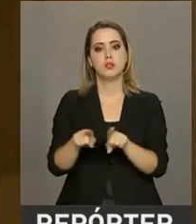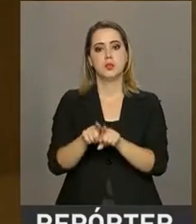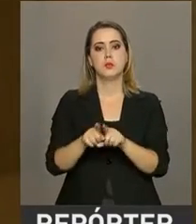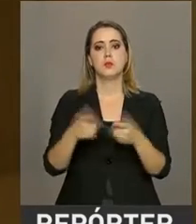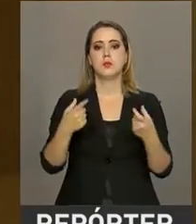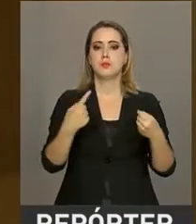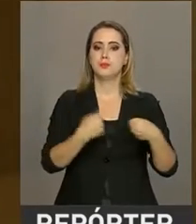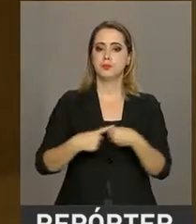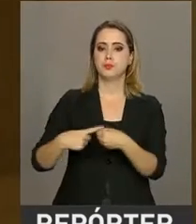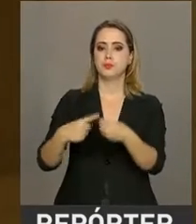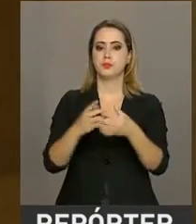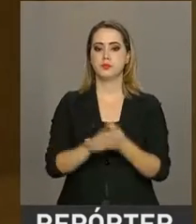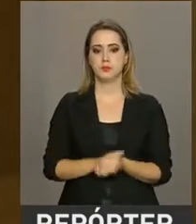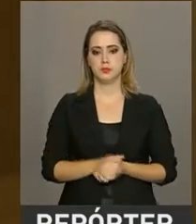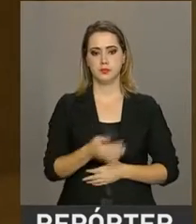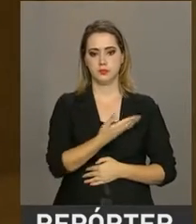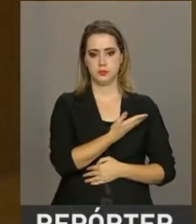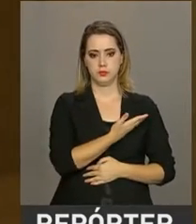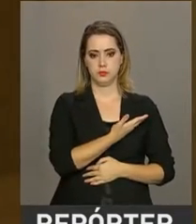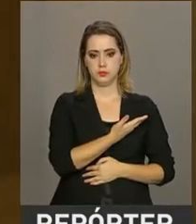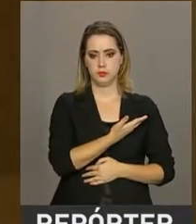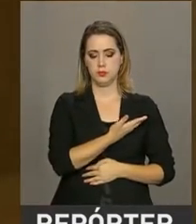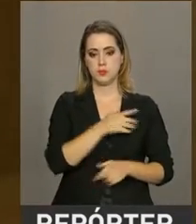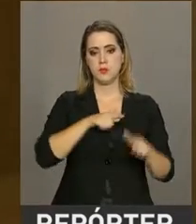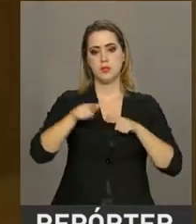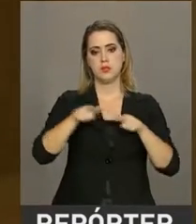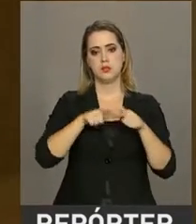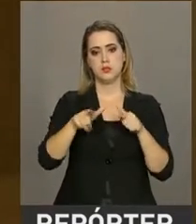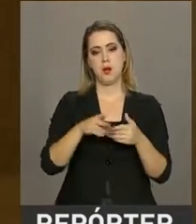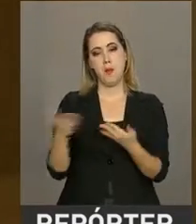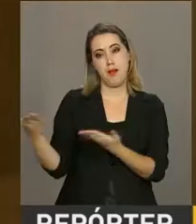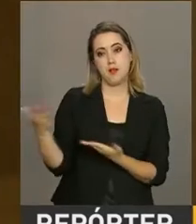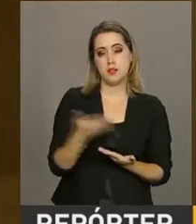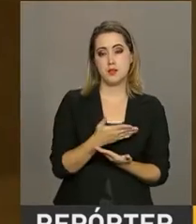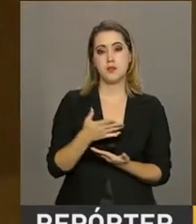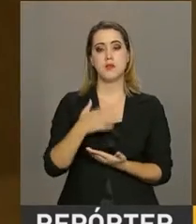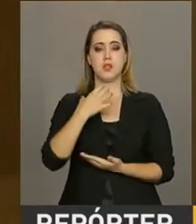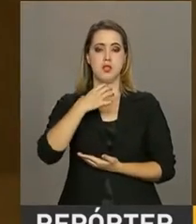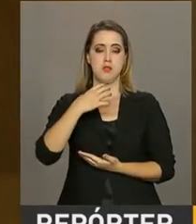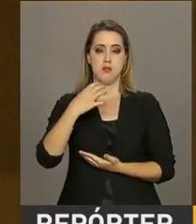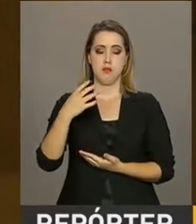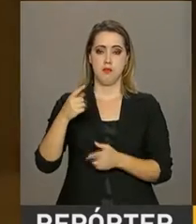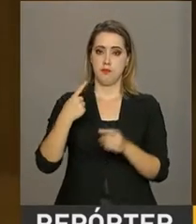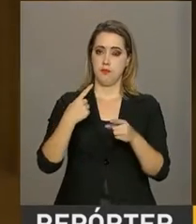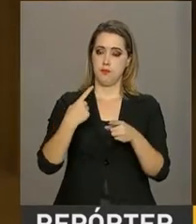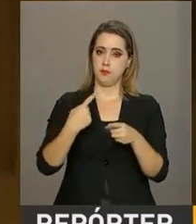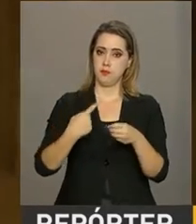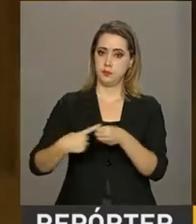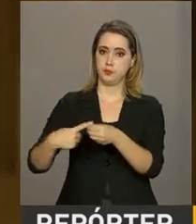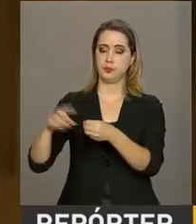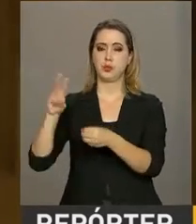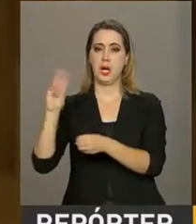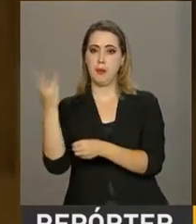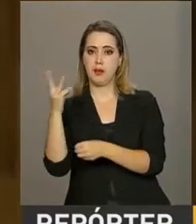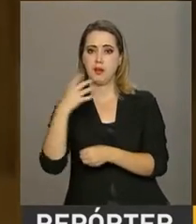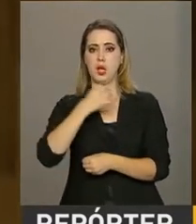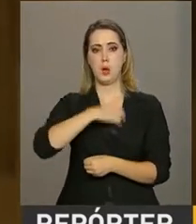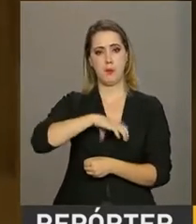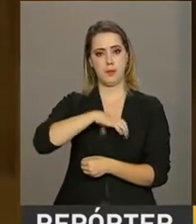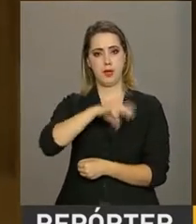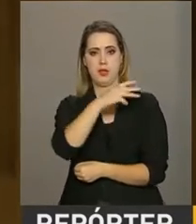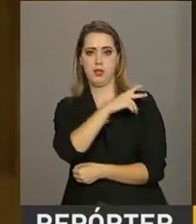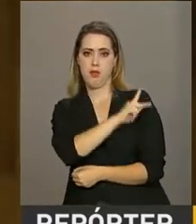oriundas de regiões pobres do maranhão à bahia piauí é classicamente trabalho